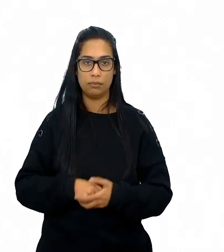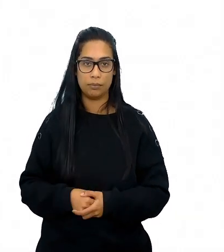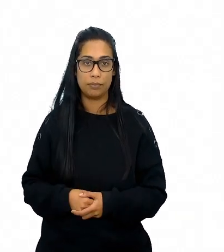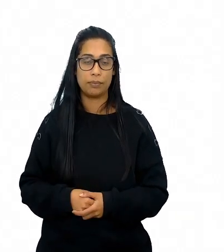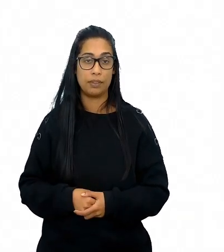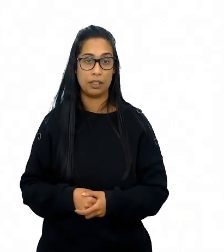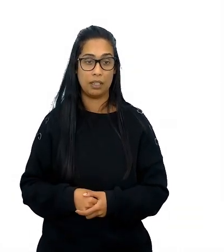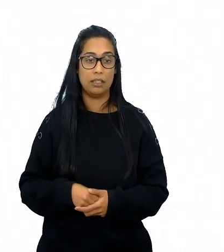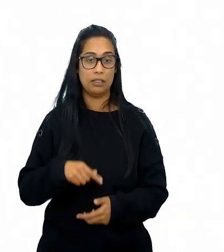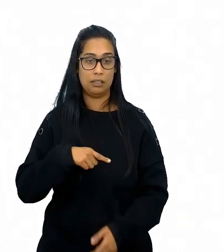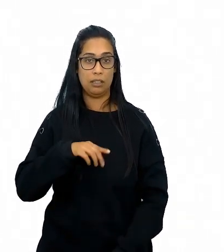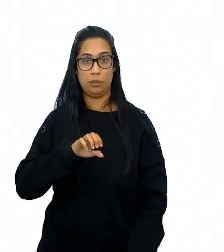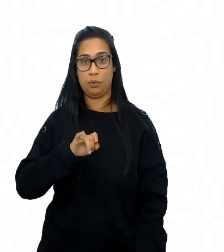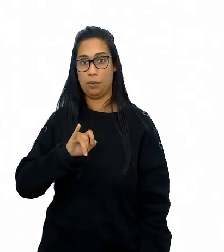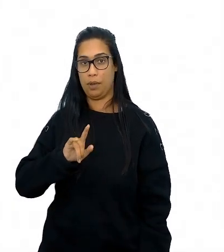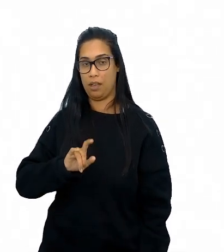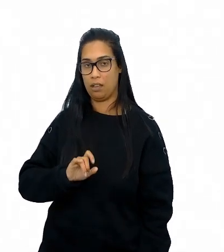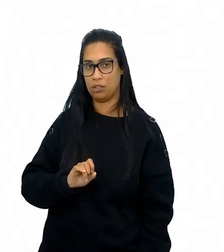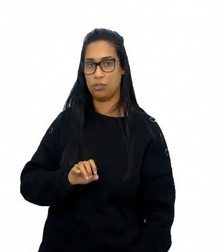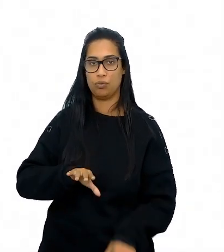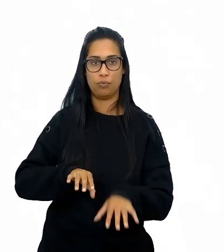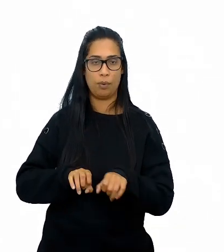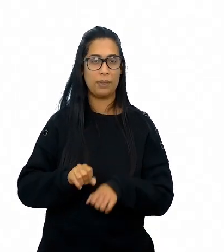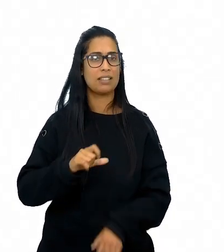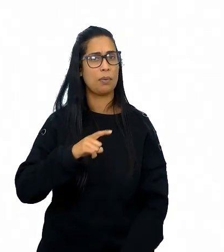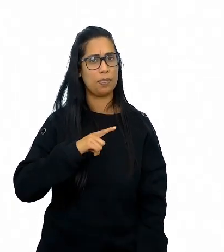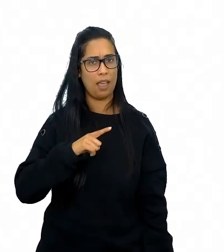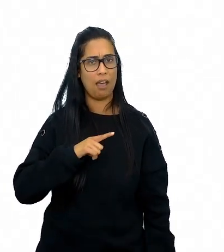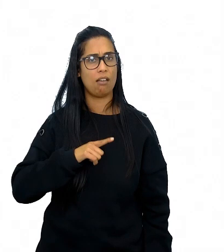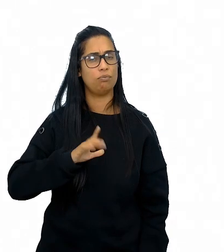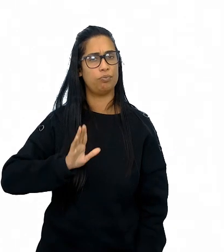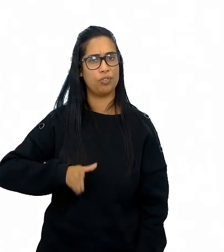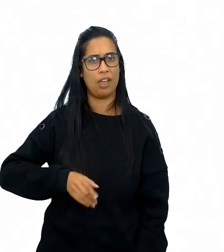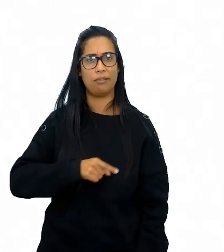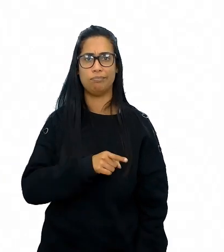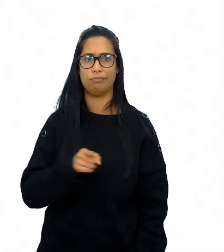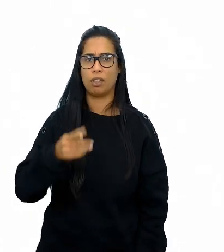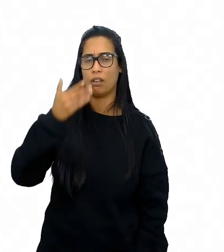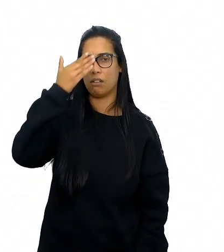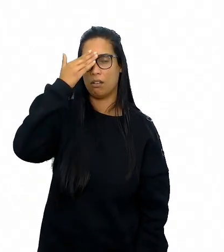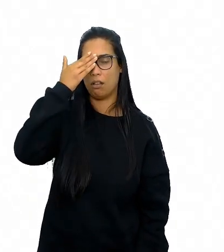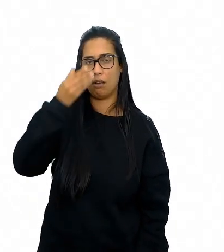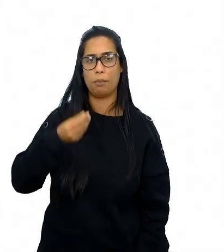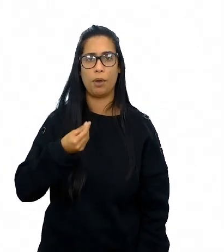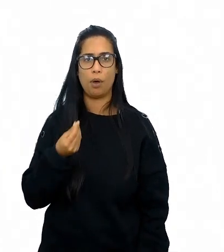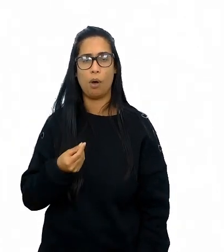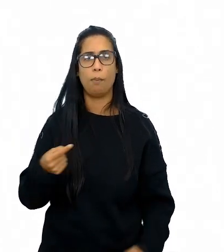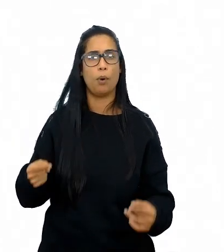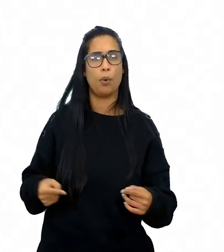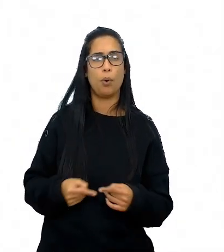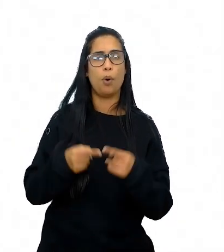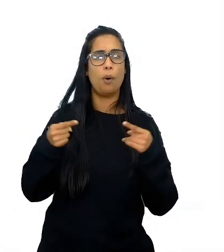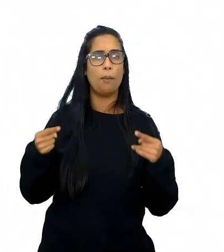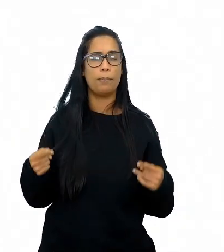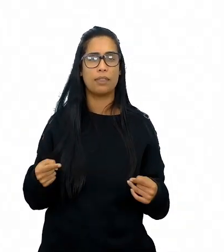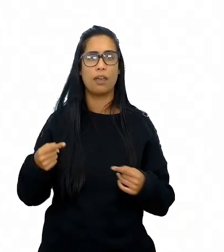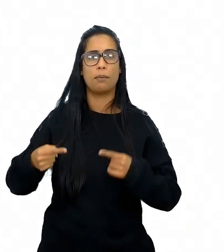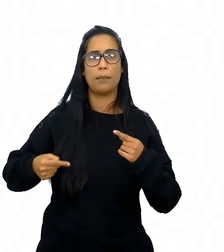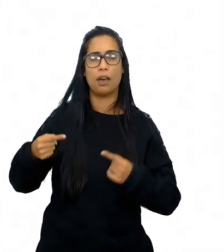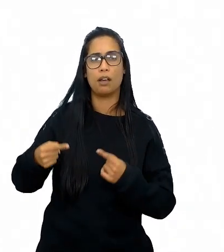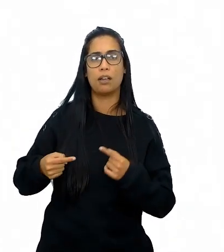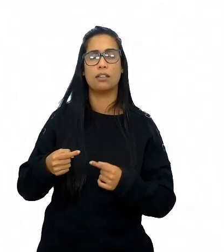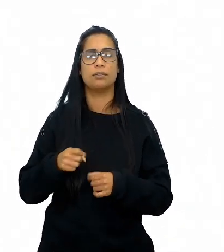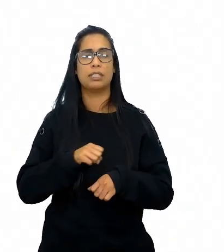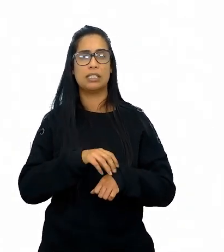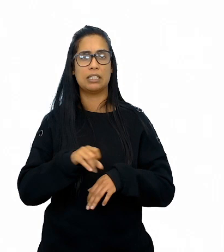eixo formativo ensino por investigação. E aí hoje a gente vai então tentar associar, né, essa discussão do ensino